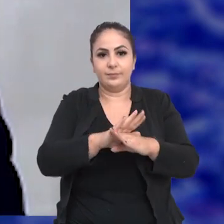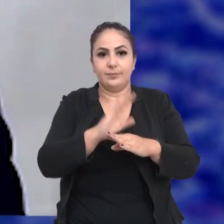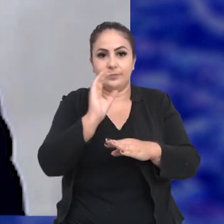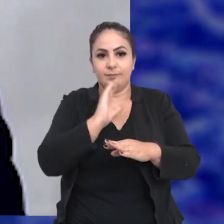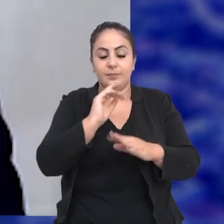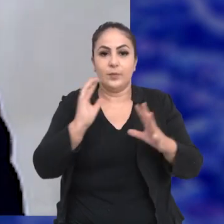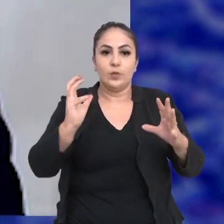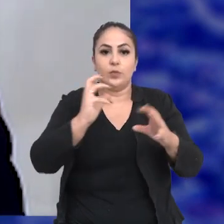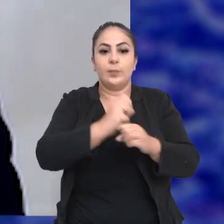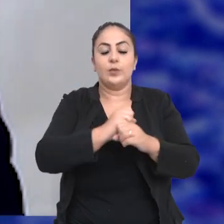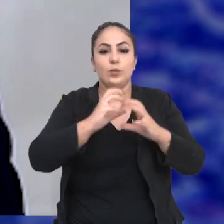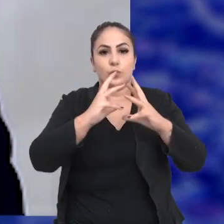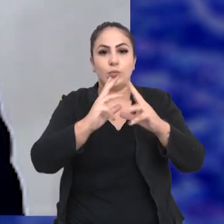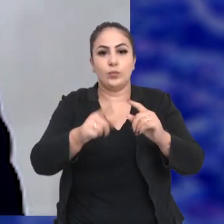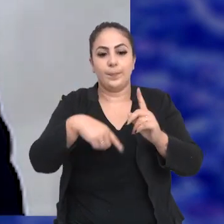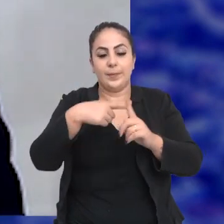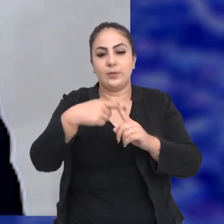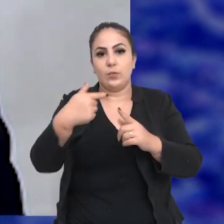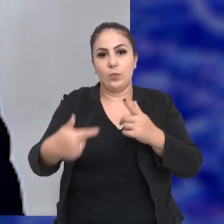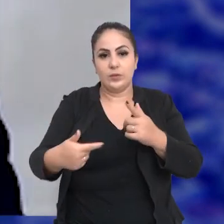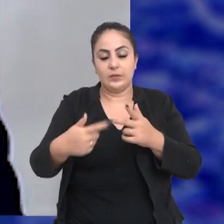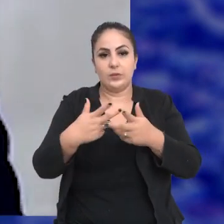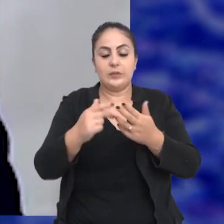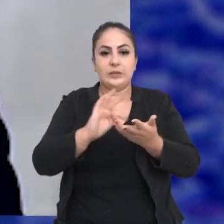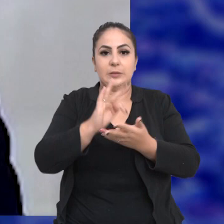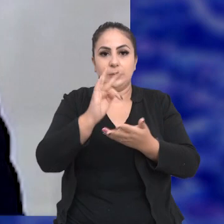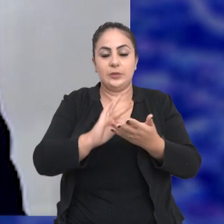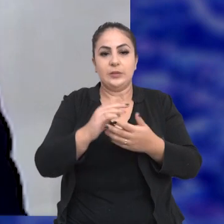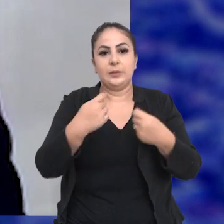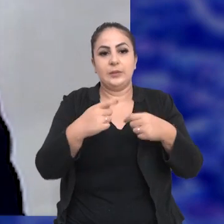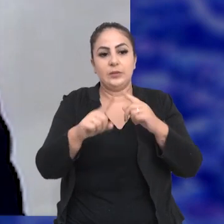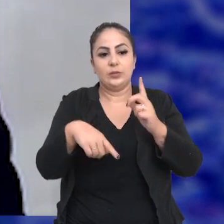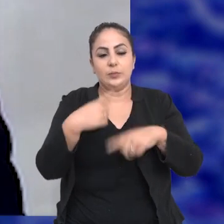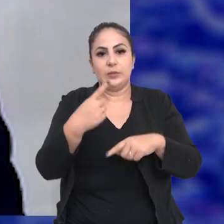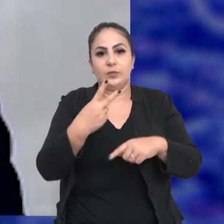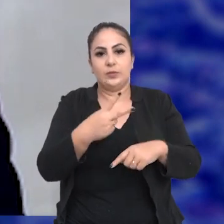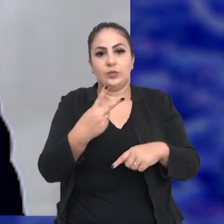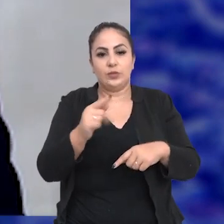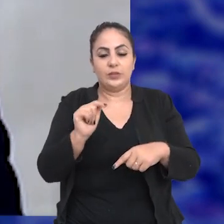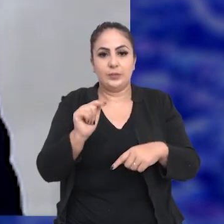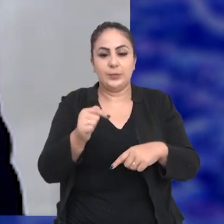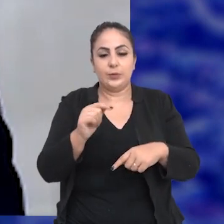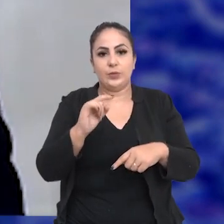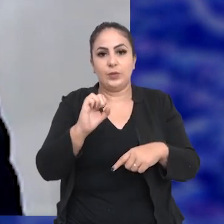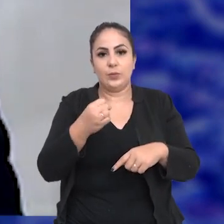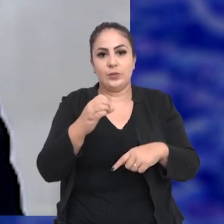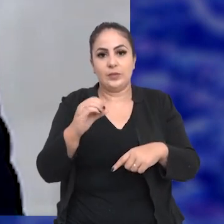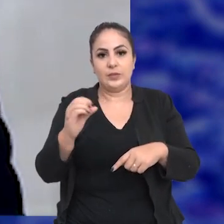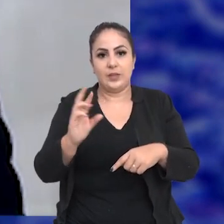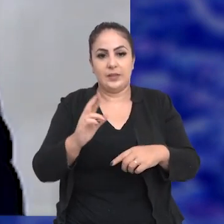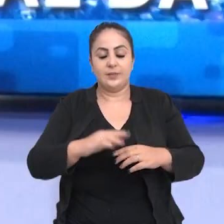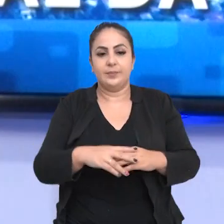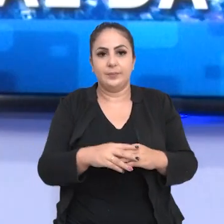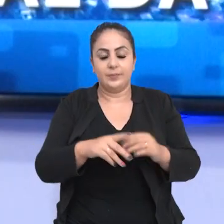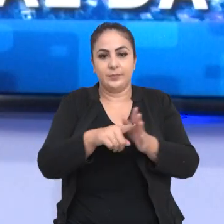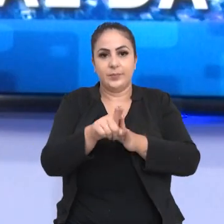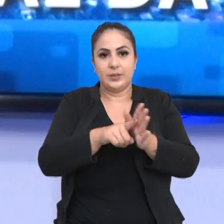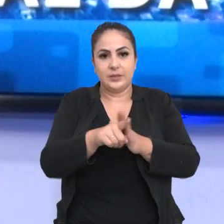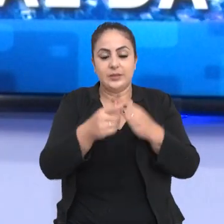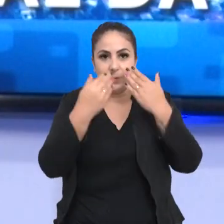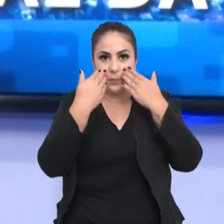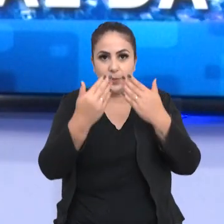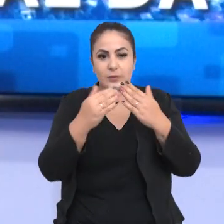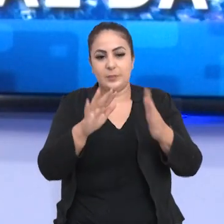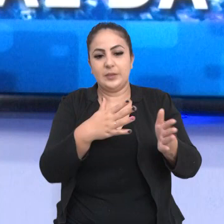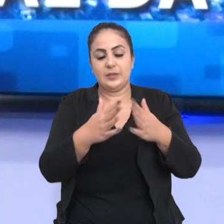e cujo somatório desse auxílio mais os demais rendimentos tributáveis tenha superado a R$ 22.800.